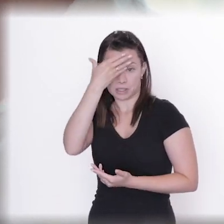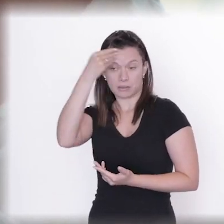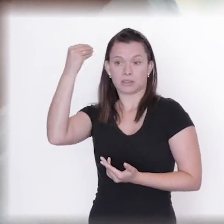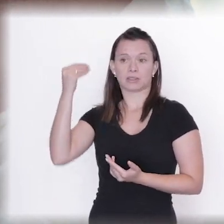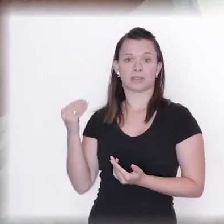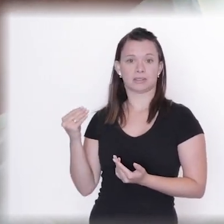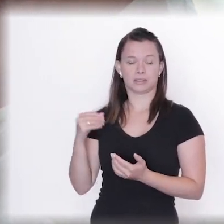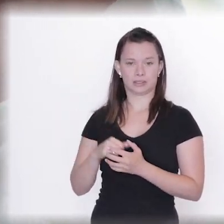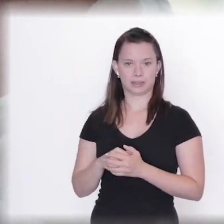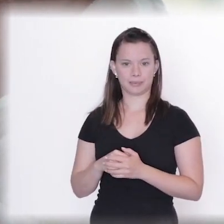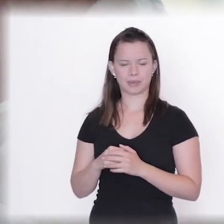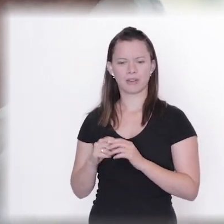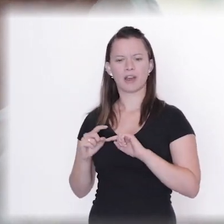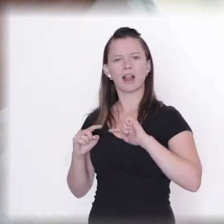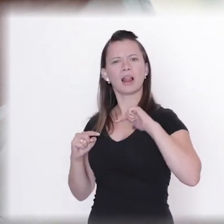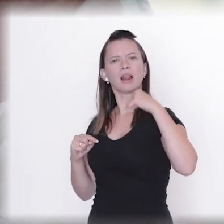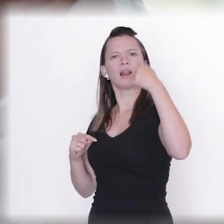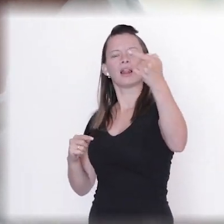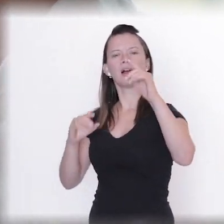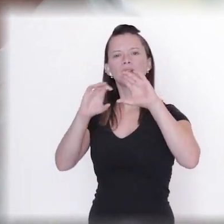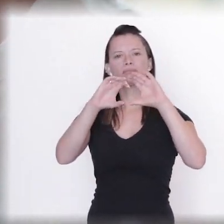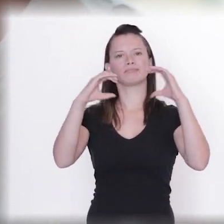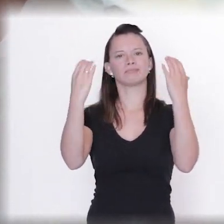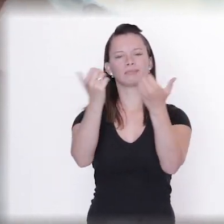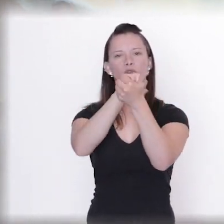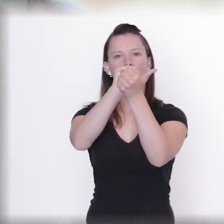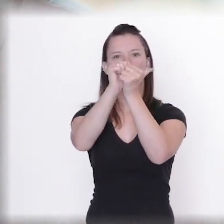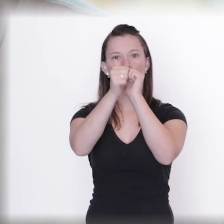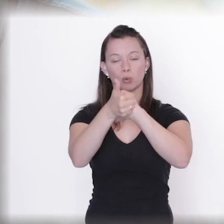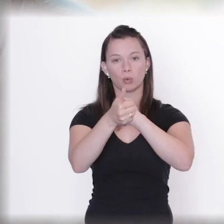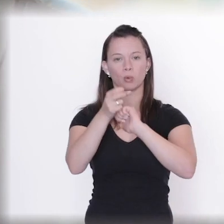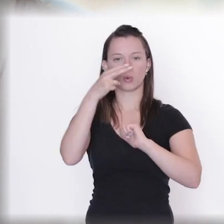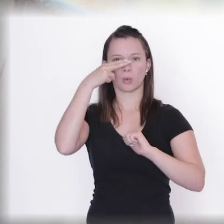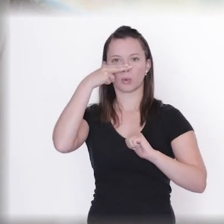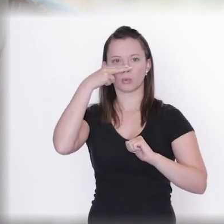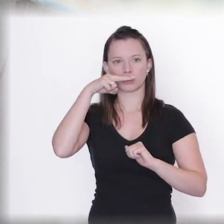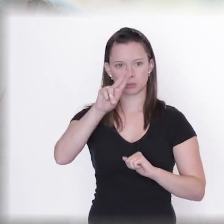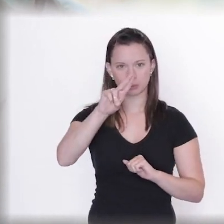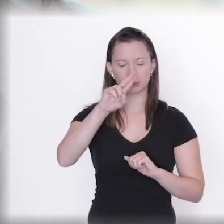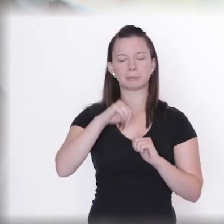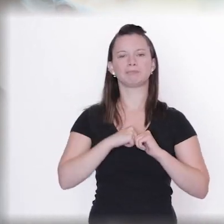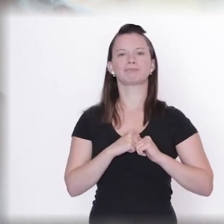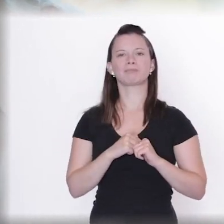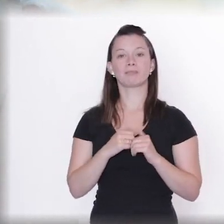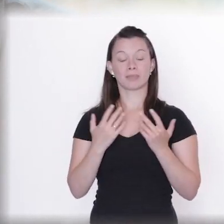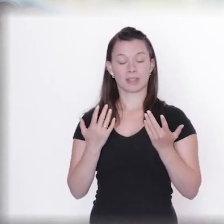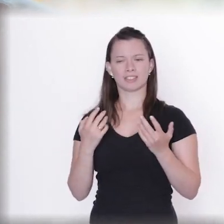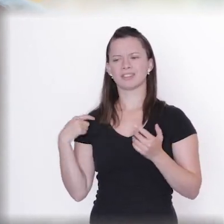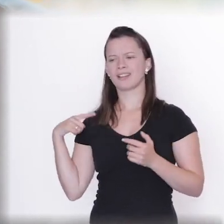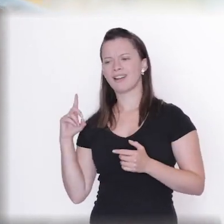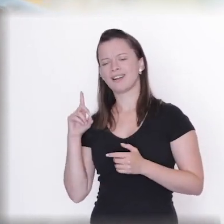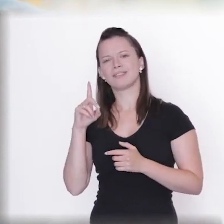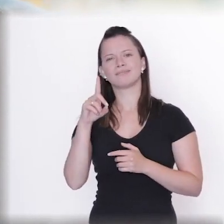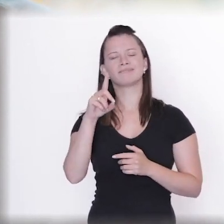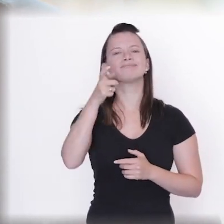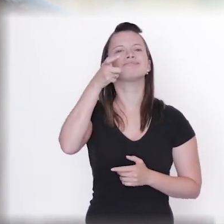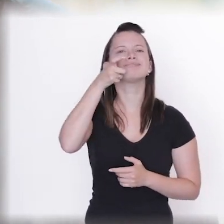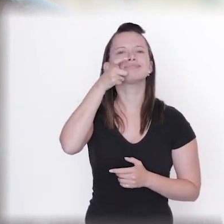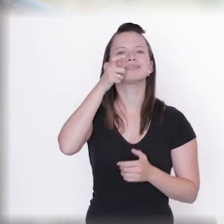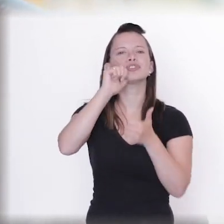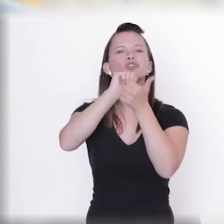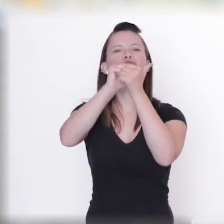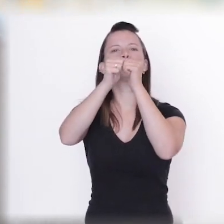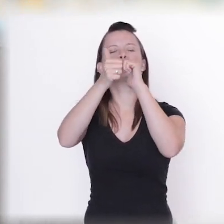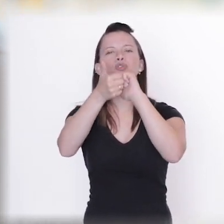Morumbi, que na década de 90 o Morumbi era sideralmente mais distante do que é hoje. A gente ia assistir muito jogo no estádio do Pacaembu,